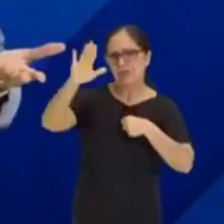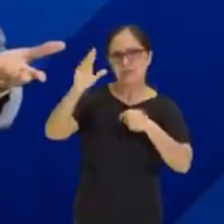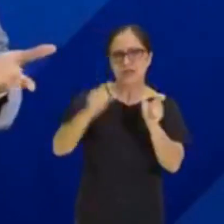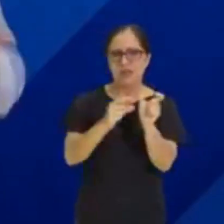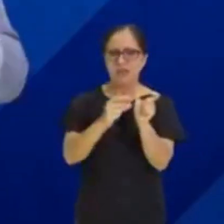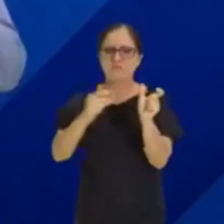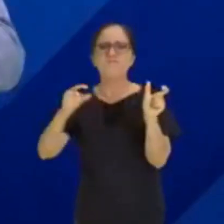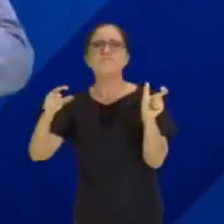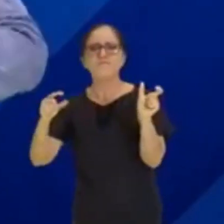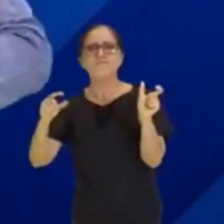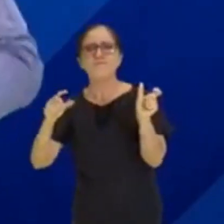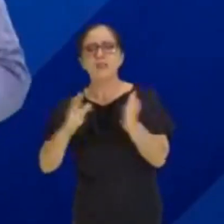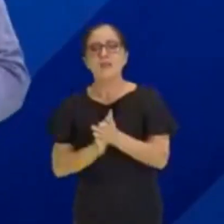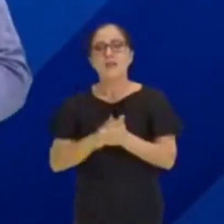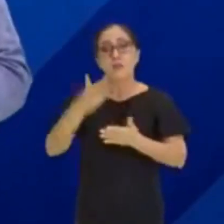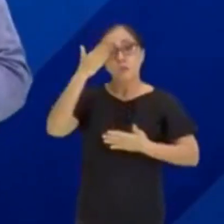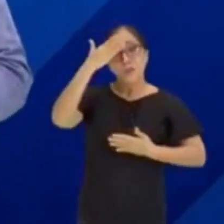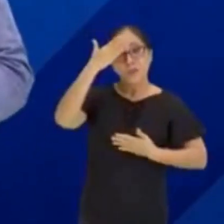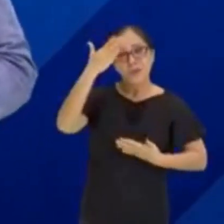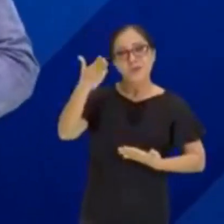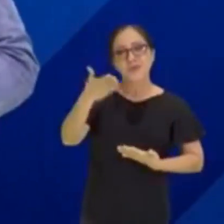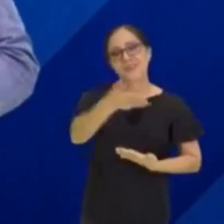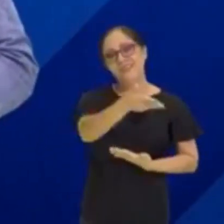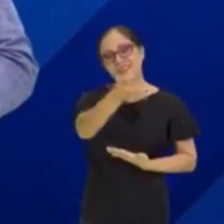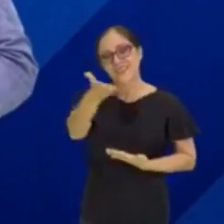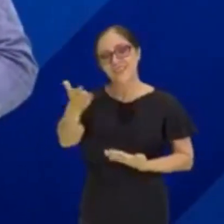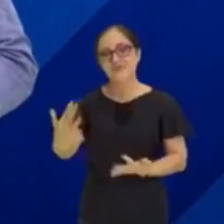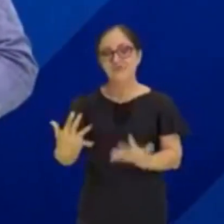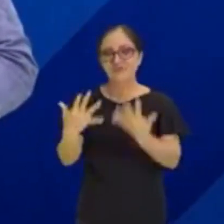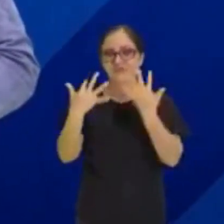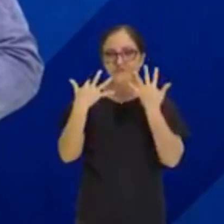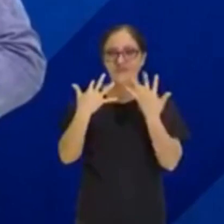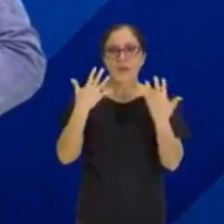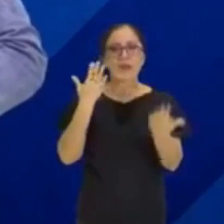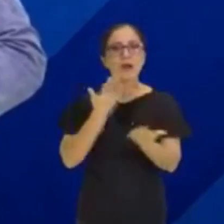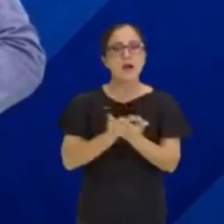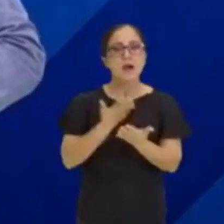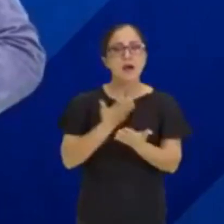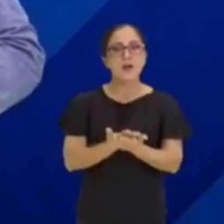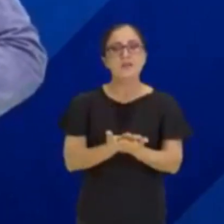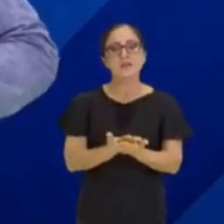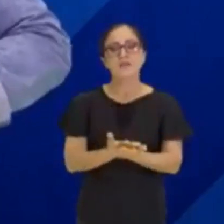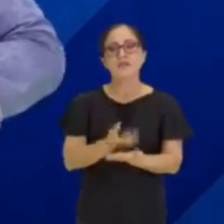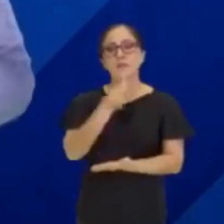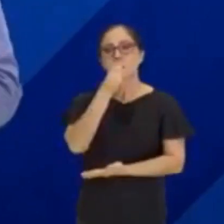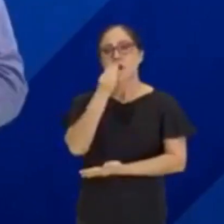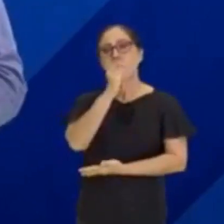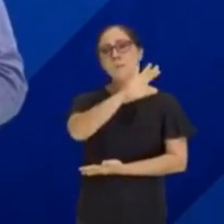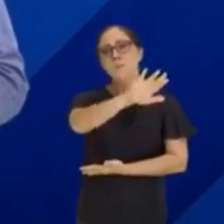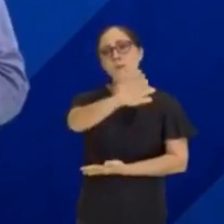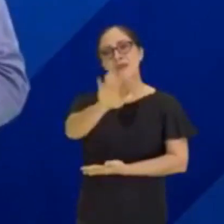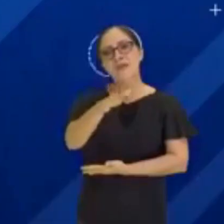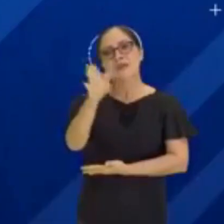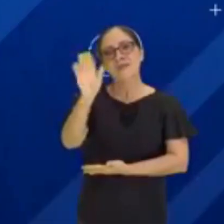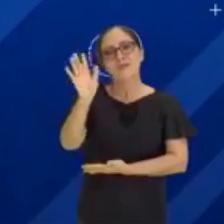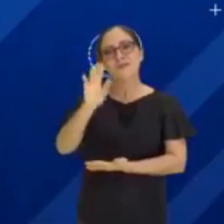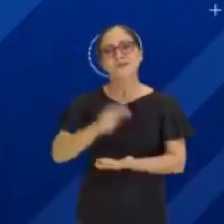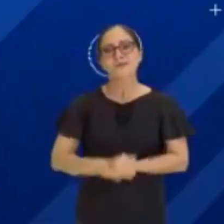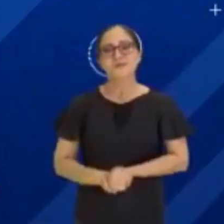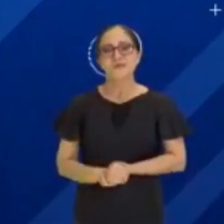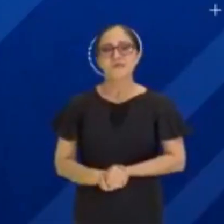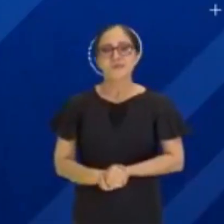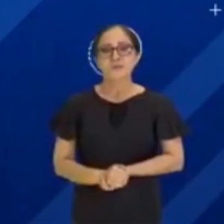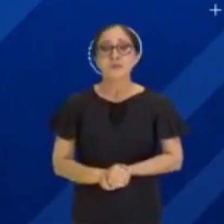muito grata por causa da audiência de vocês. A aula de hoje. Um beijão e até a próxima.